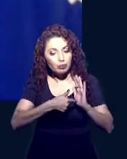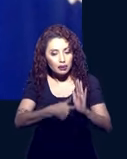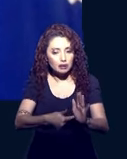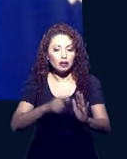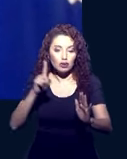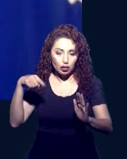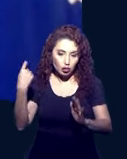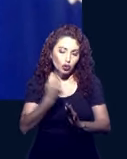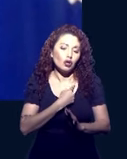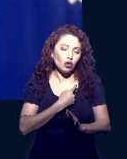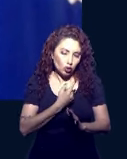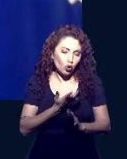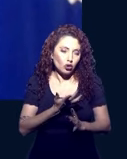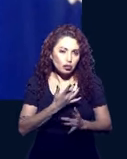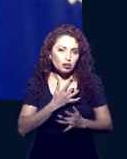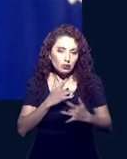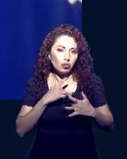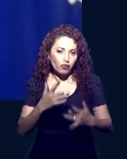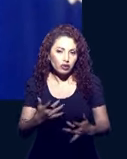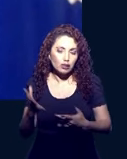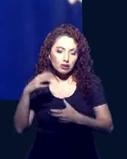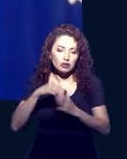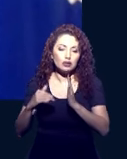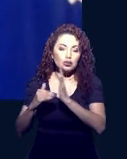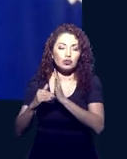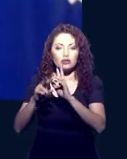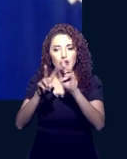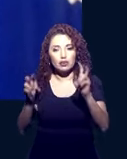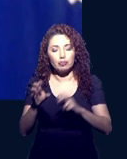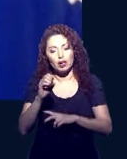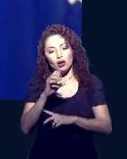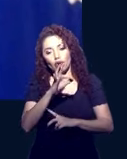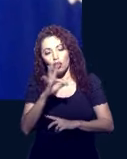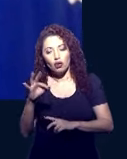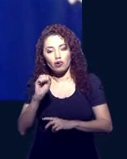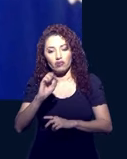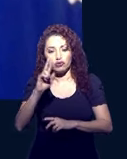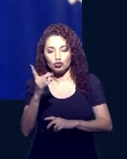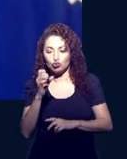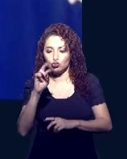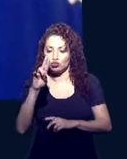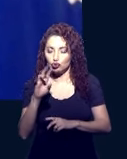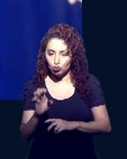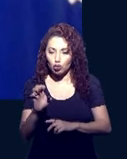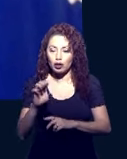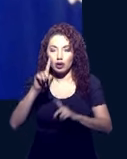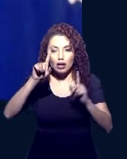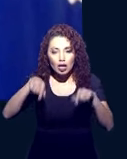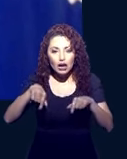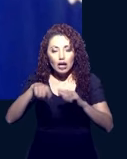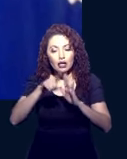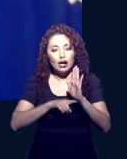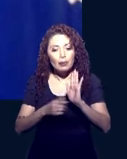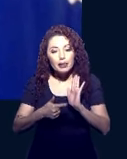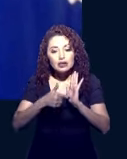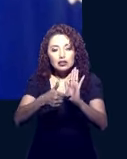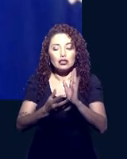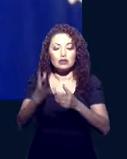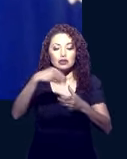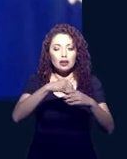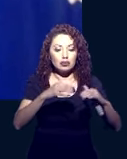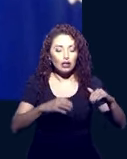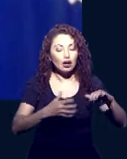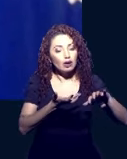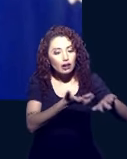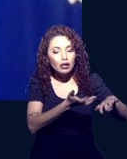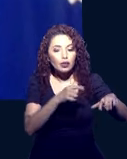andamento deles no senado federal em relação às offshores e aos Fundos exclusivos já aprovados na Câmara dos Deputados já chegou oo Senado